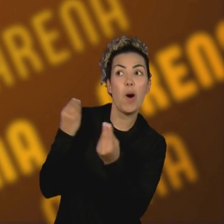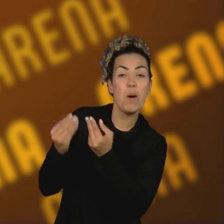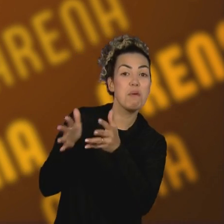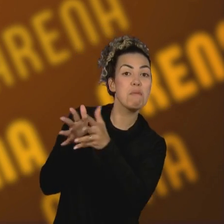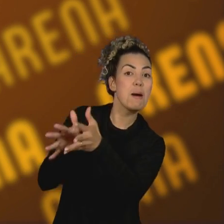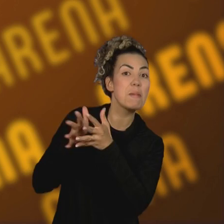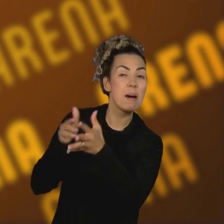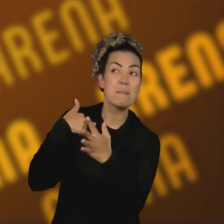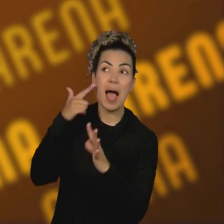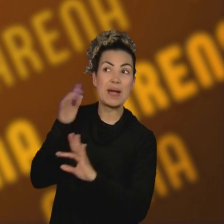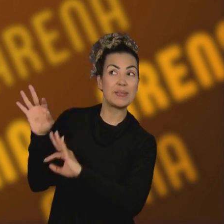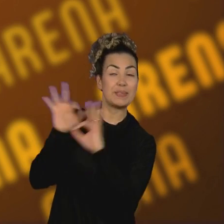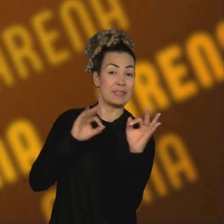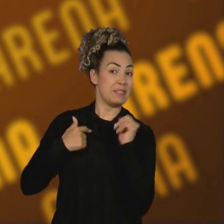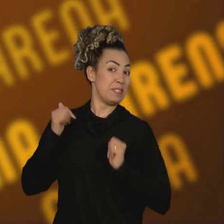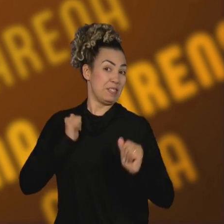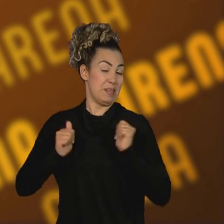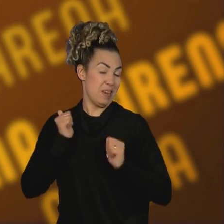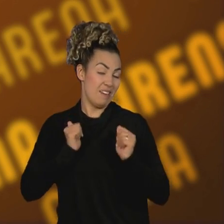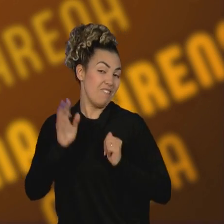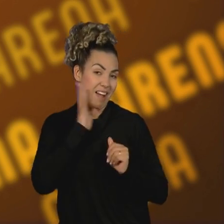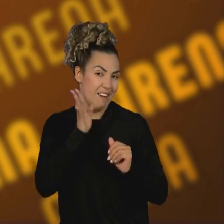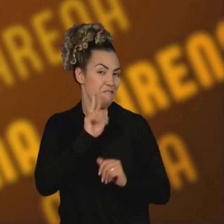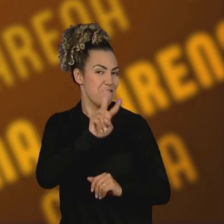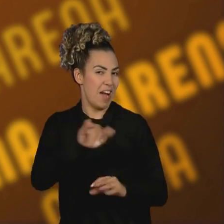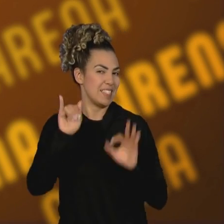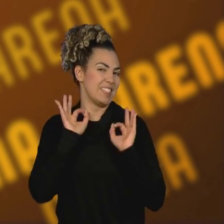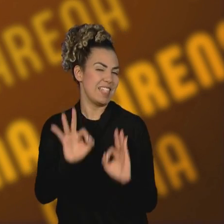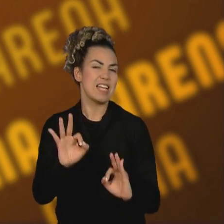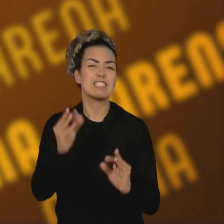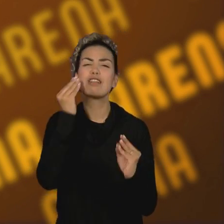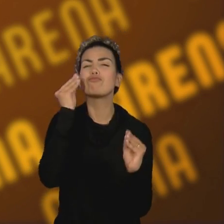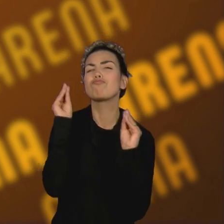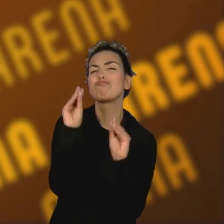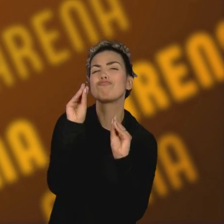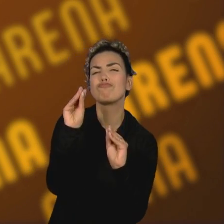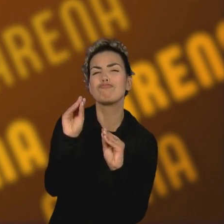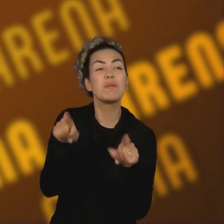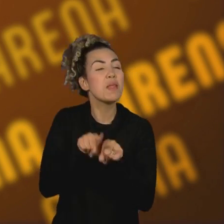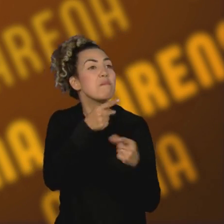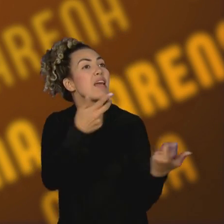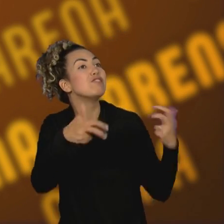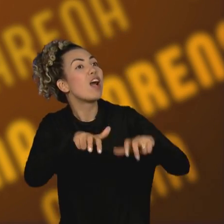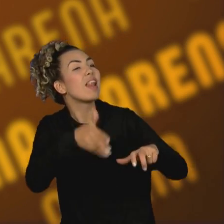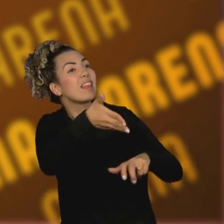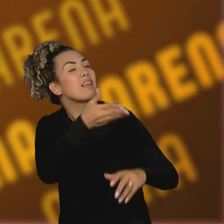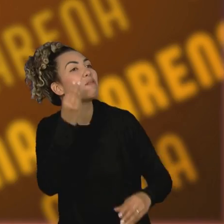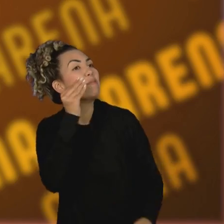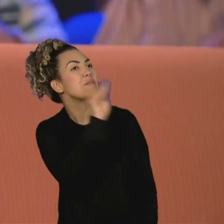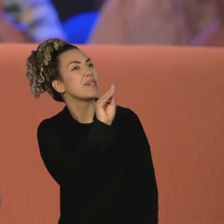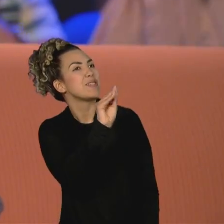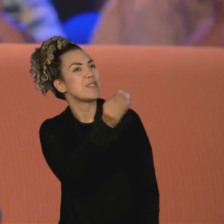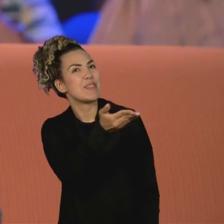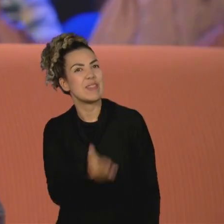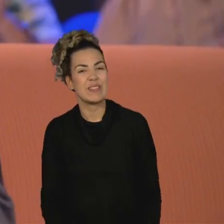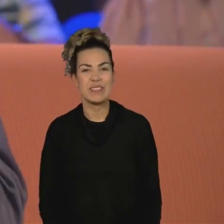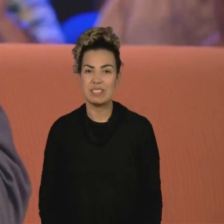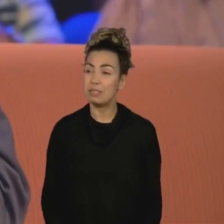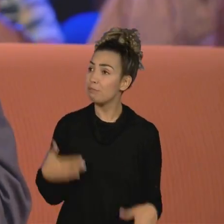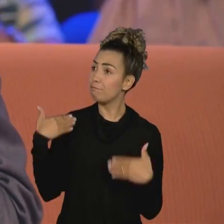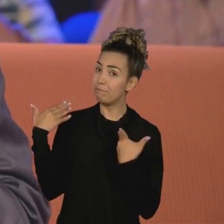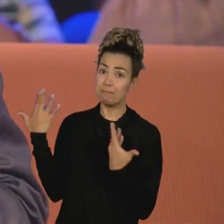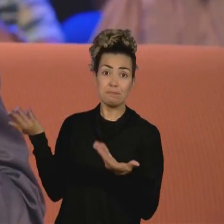muito legal, tenho certeza. Um beijo, Chalita. Beijo você.